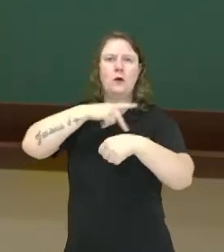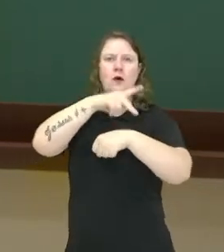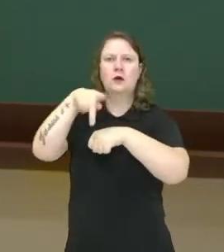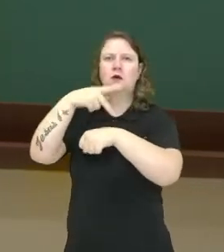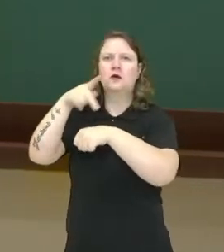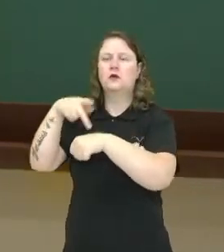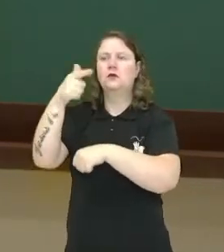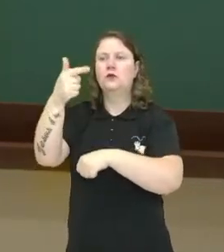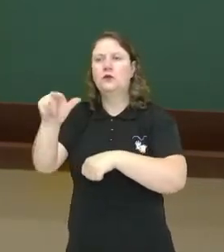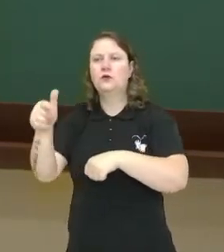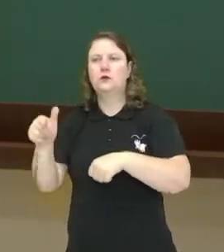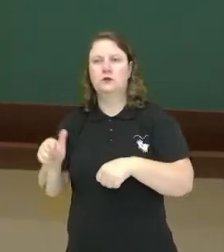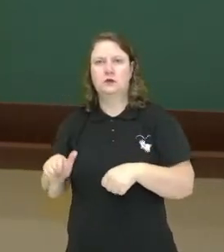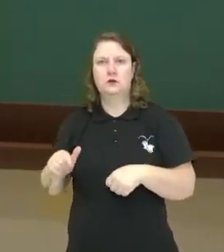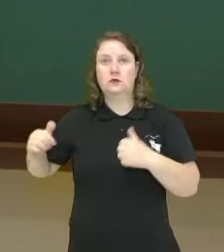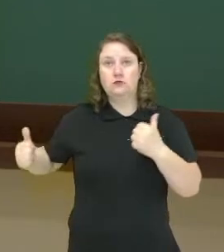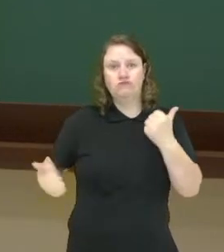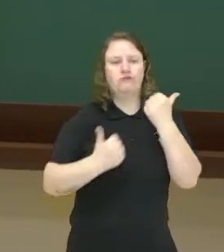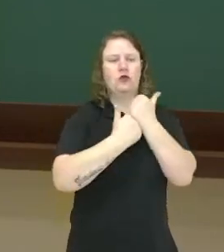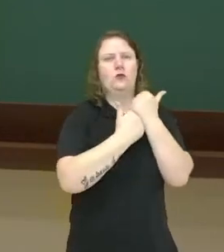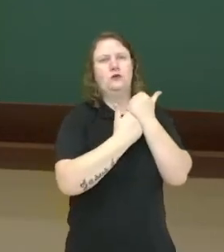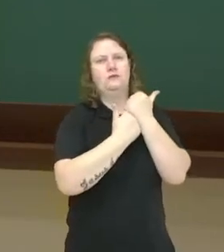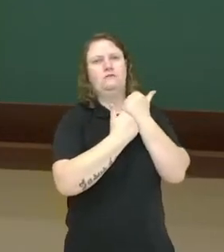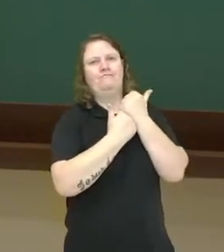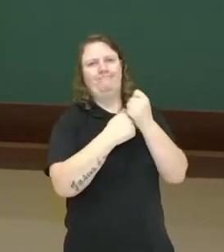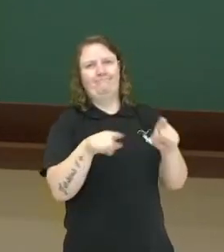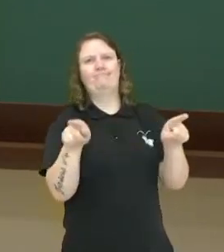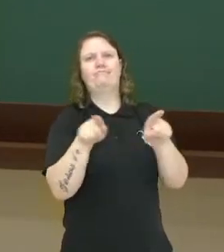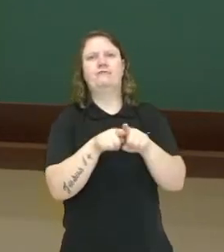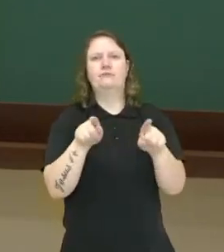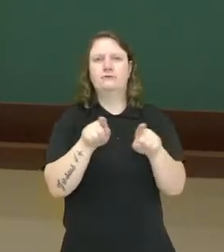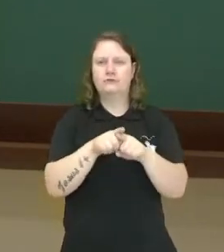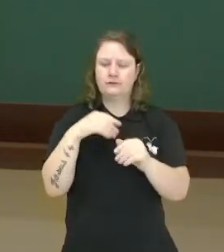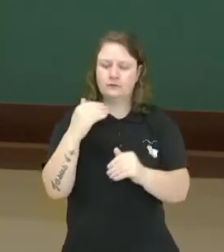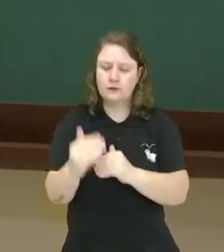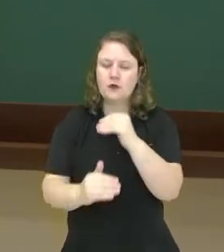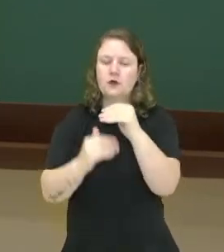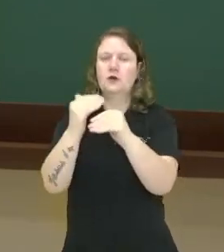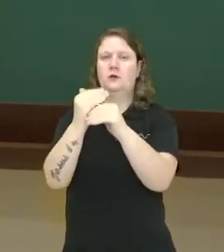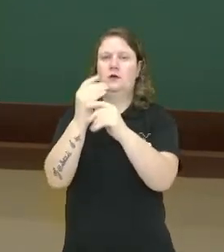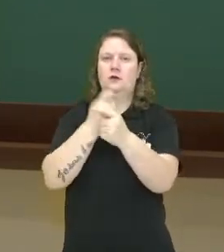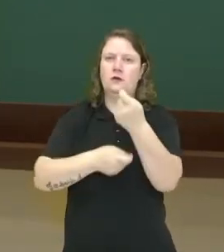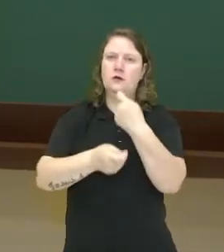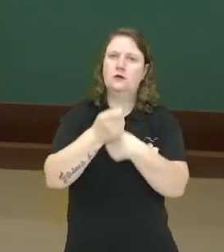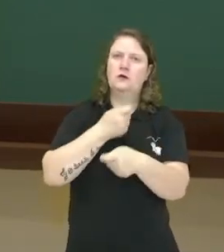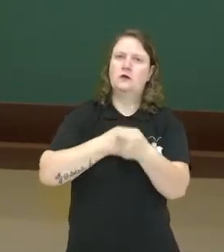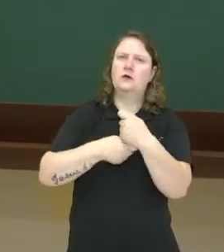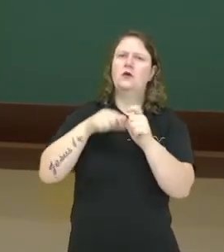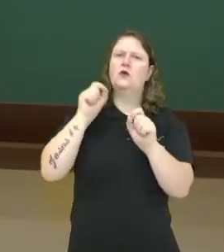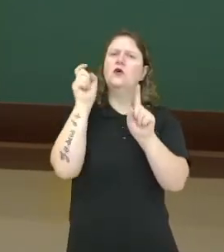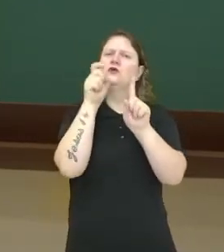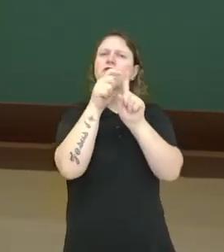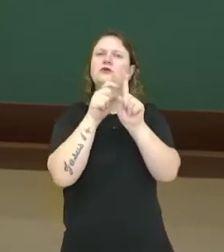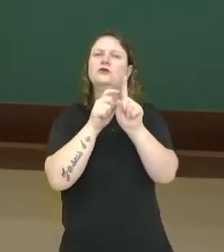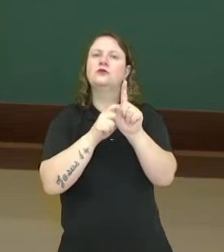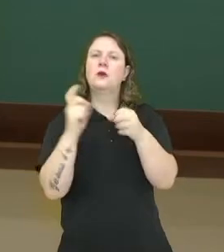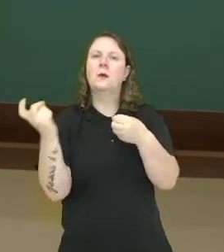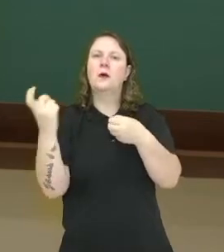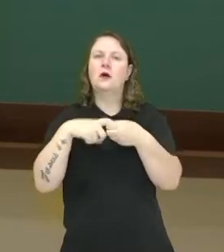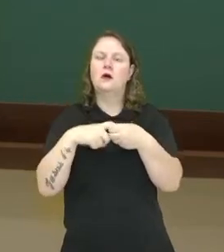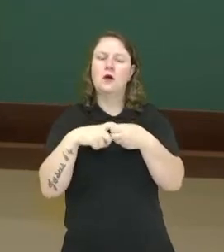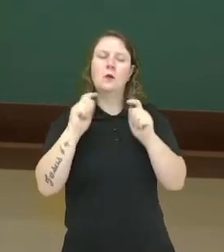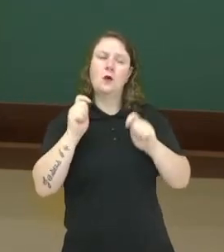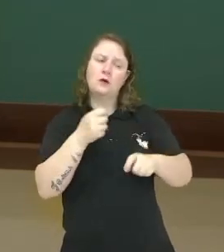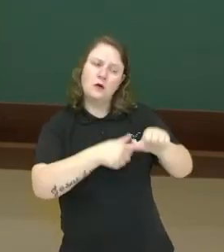uma sustentação para esse país, né? Mantém ali o seu desenvolvimento econômico. Que tipo de parceria? Trocas